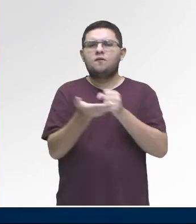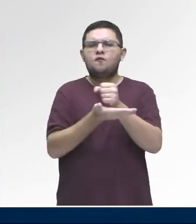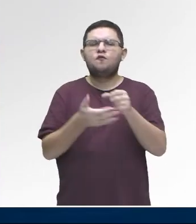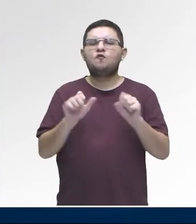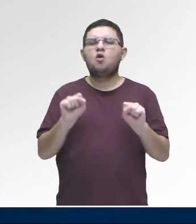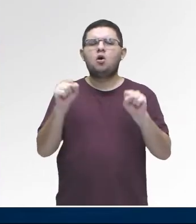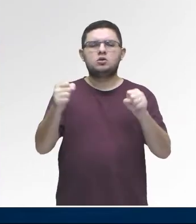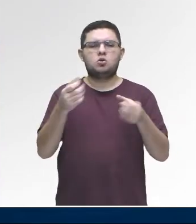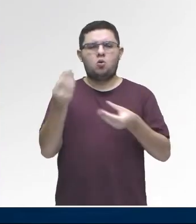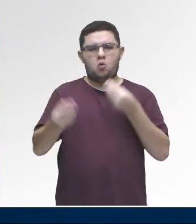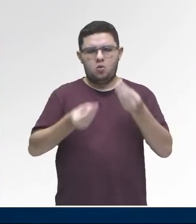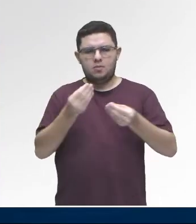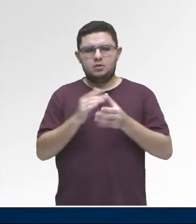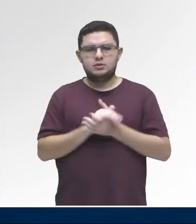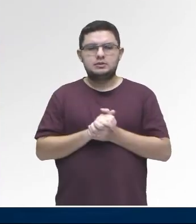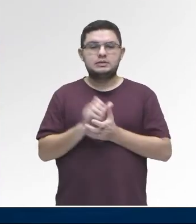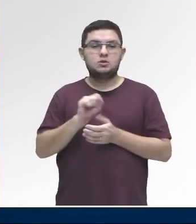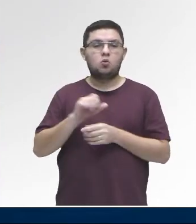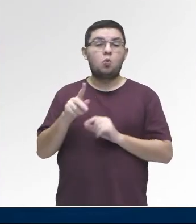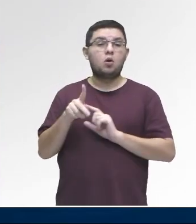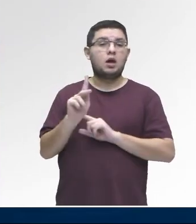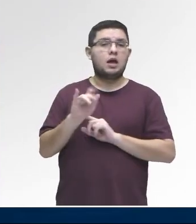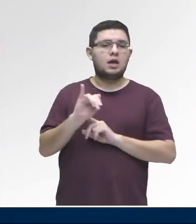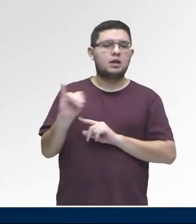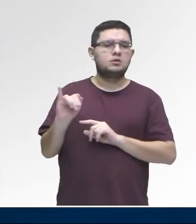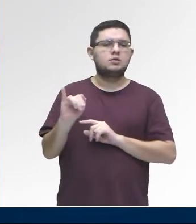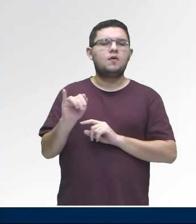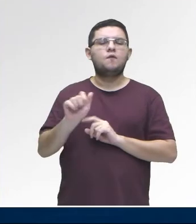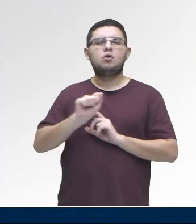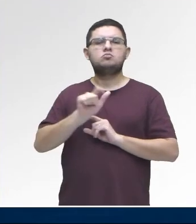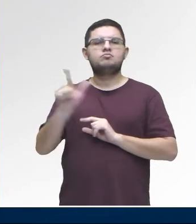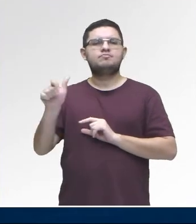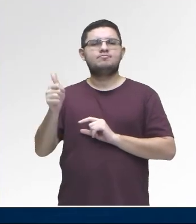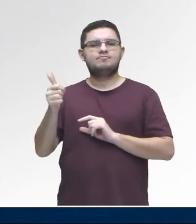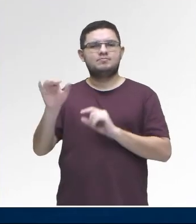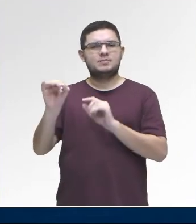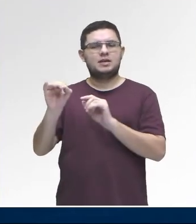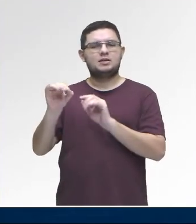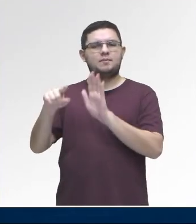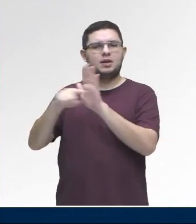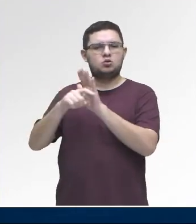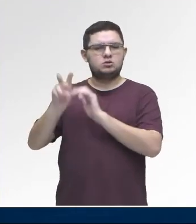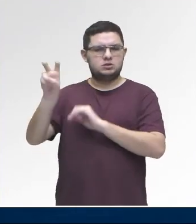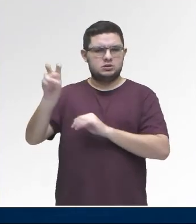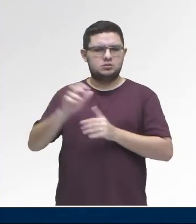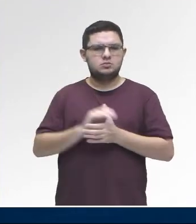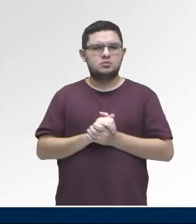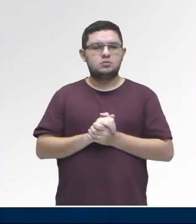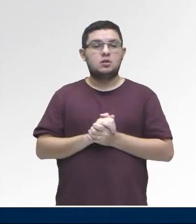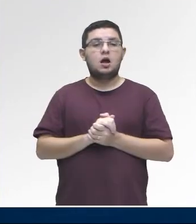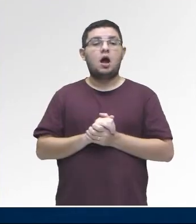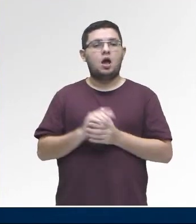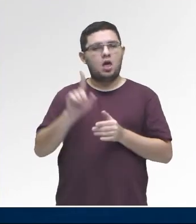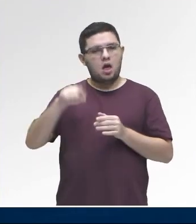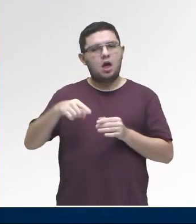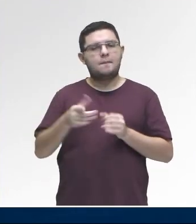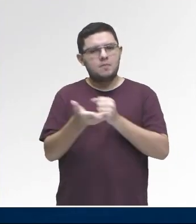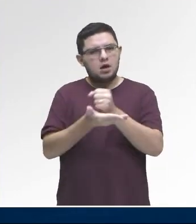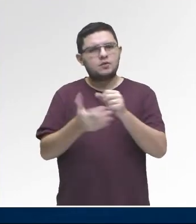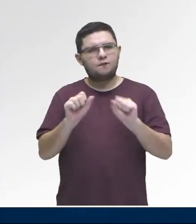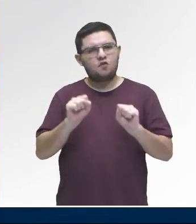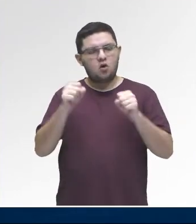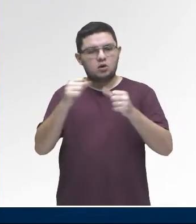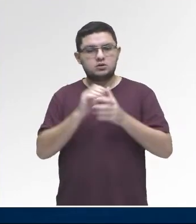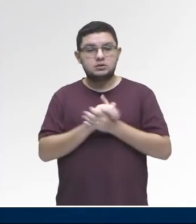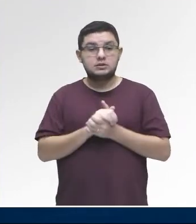de ionização for maior que 10 a menos 5. E ela vai ser fraca quando